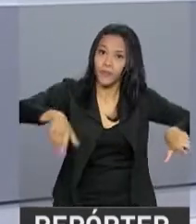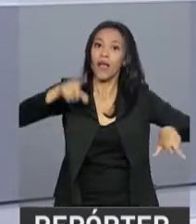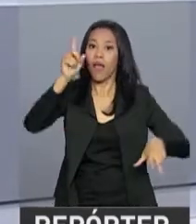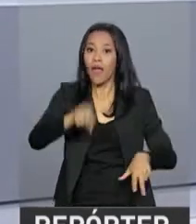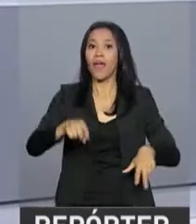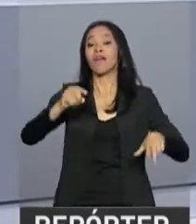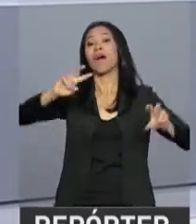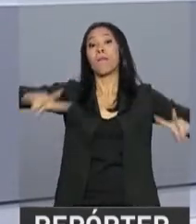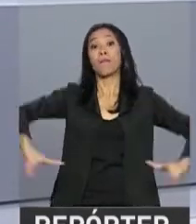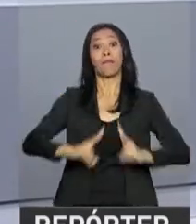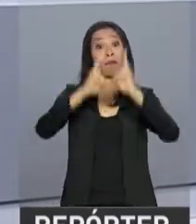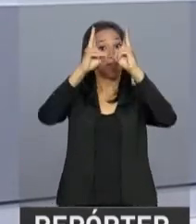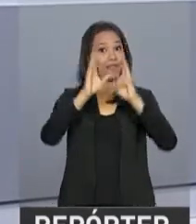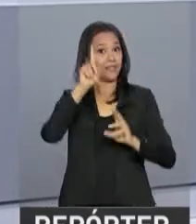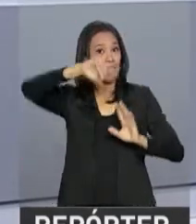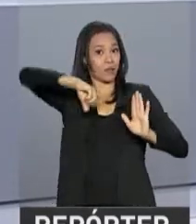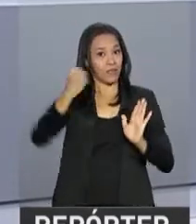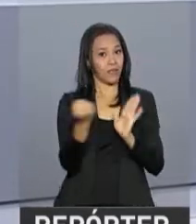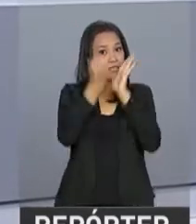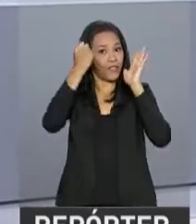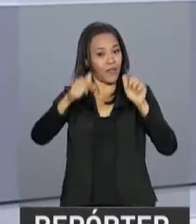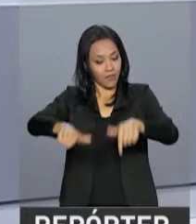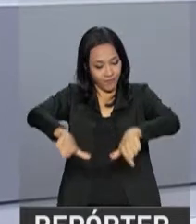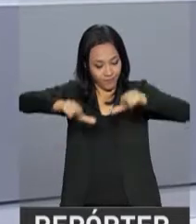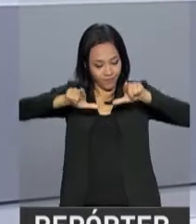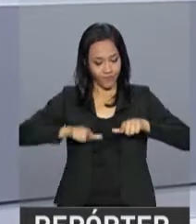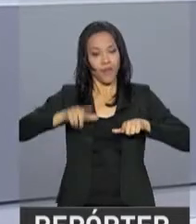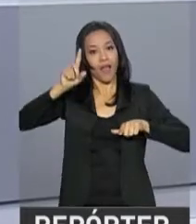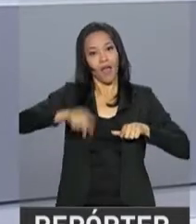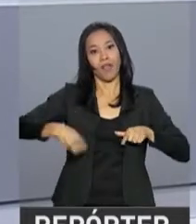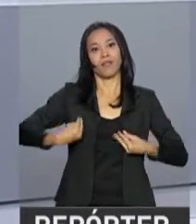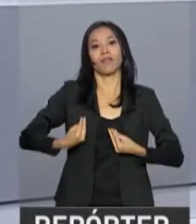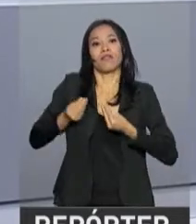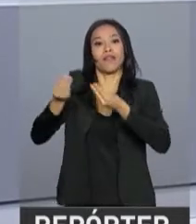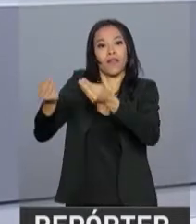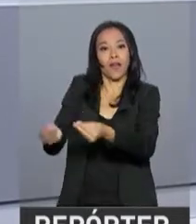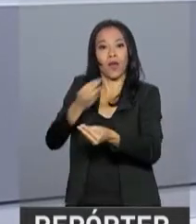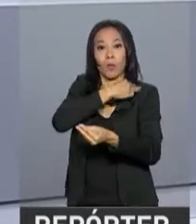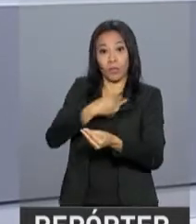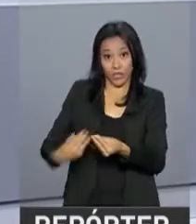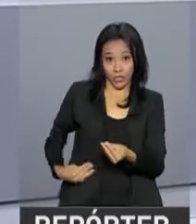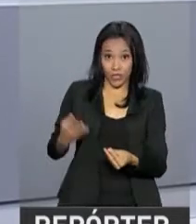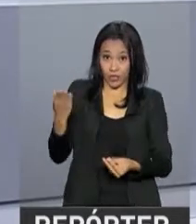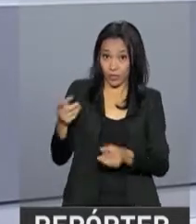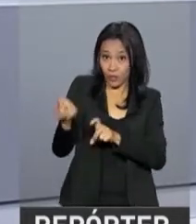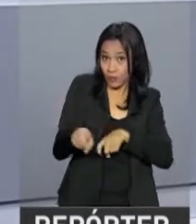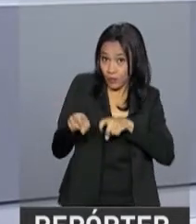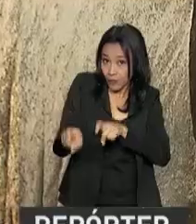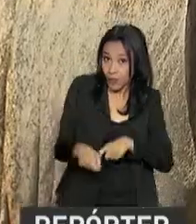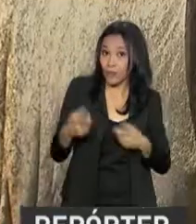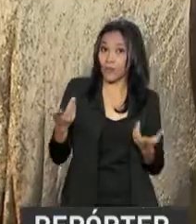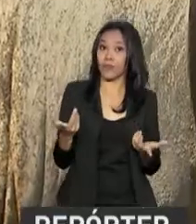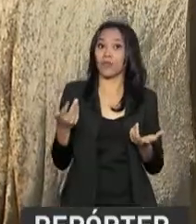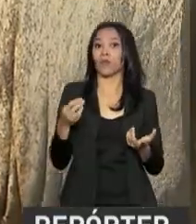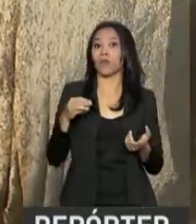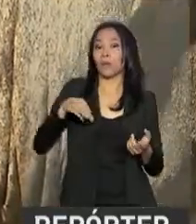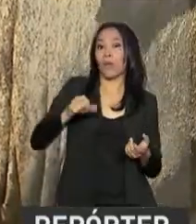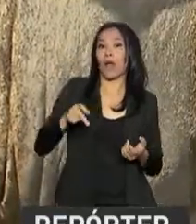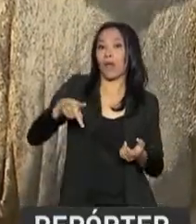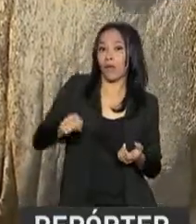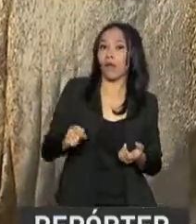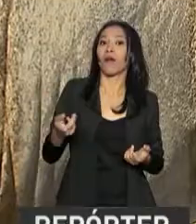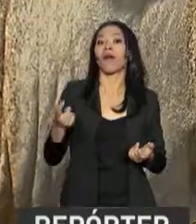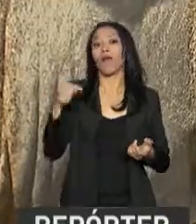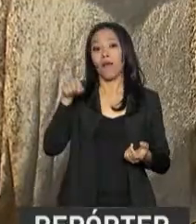animal o certificado será entregue ao ministro da agricultura pecuária e abastecimento blairo maggi a comissão científica da organização